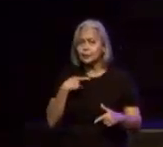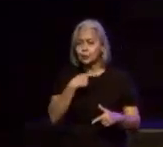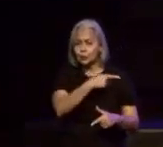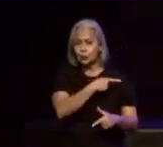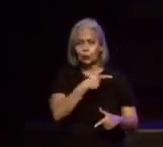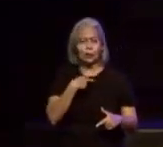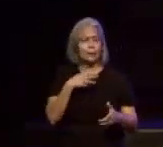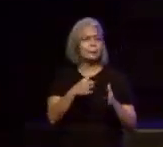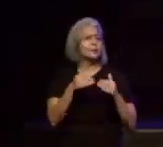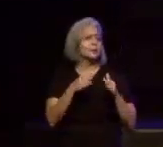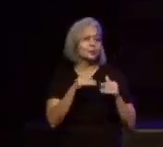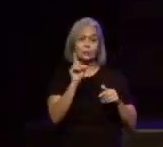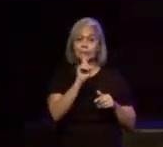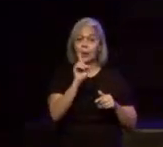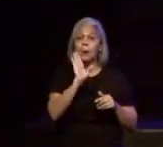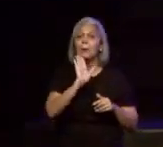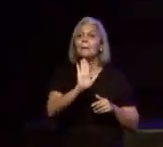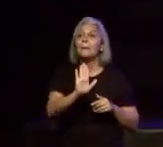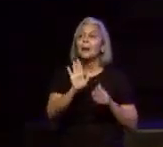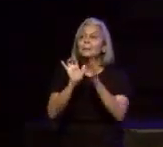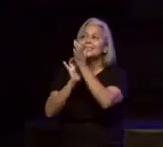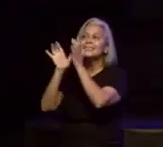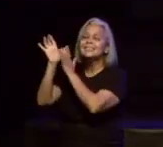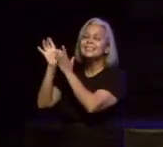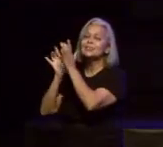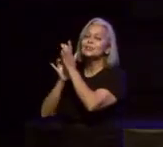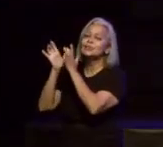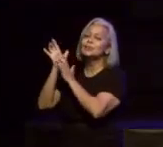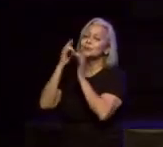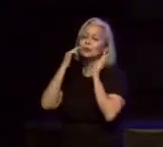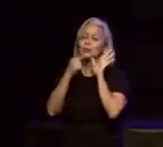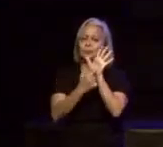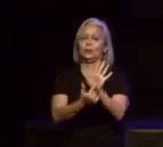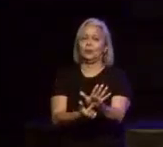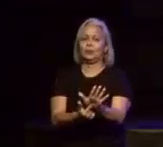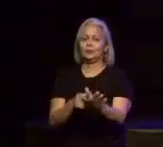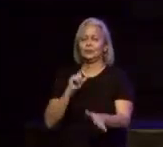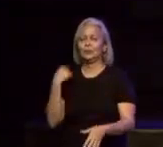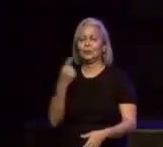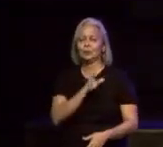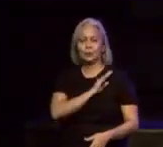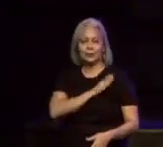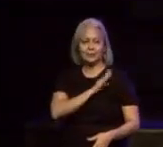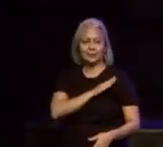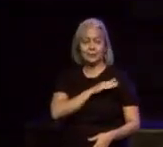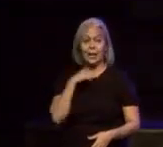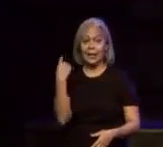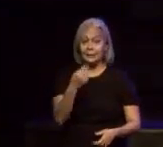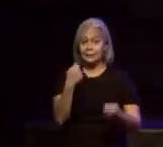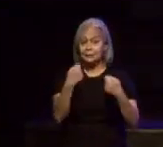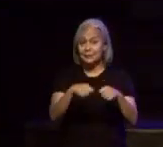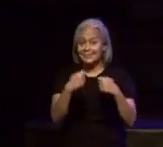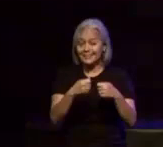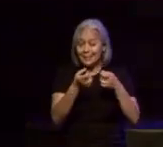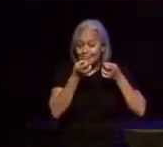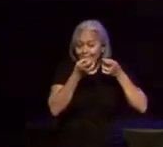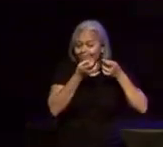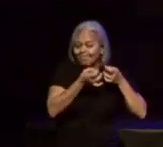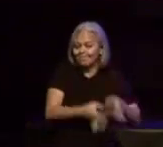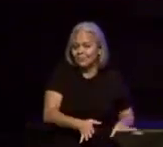e a palavra de Deus nos convidam. Há coisas que nós precisamos abandonar a fim de substituir por coisas que